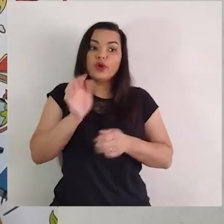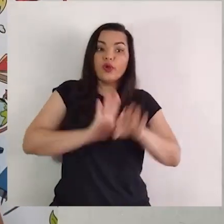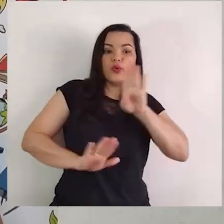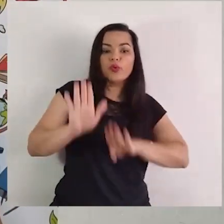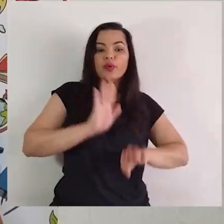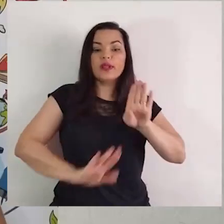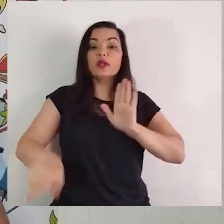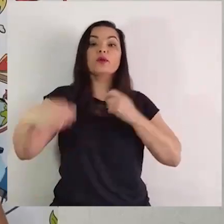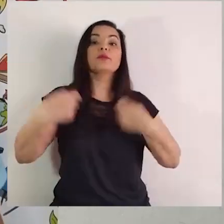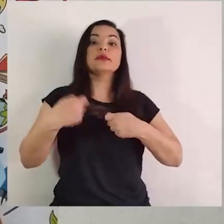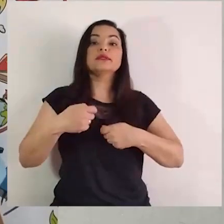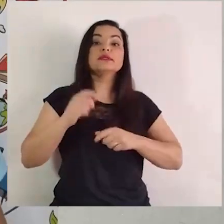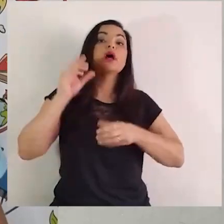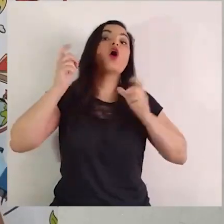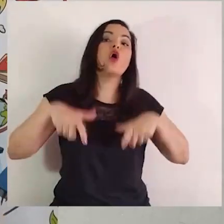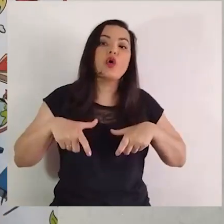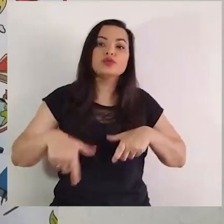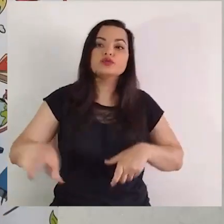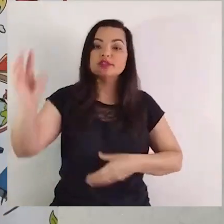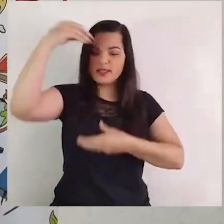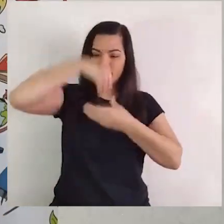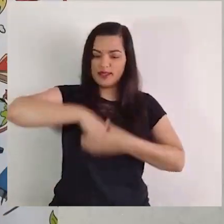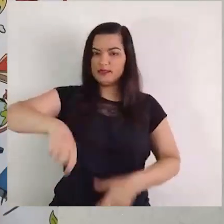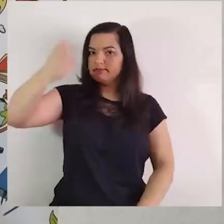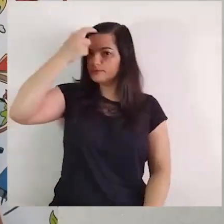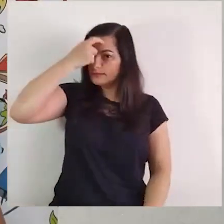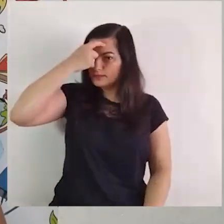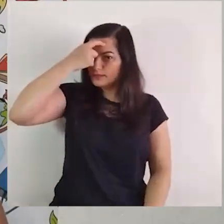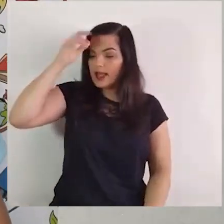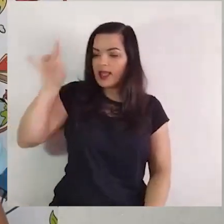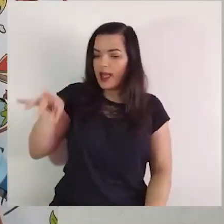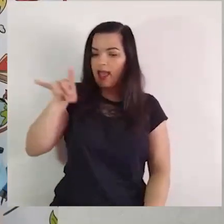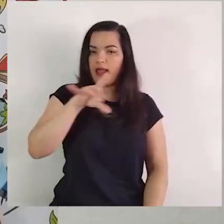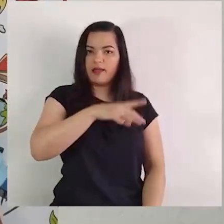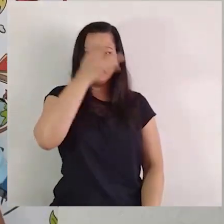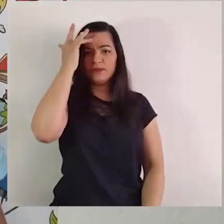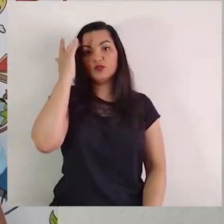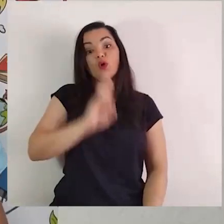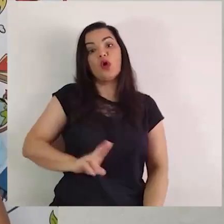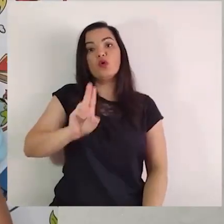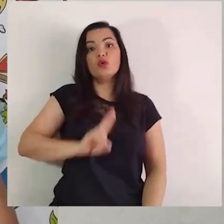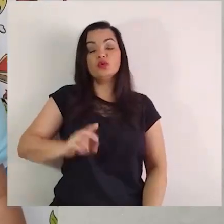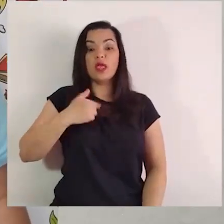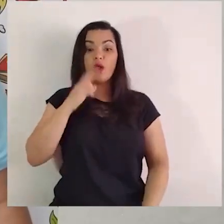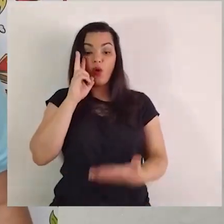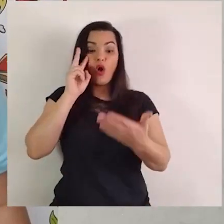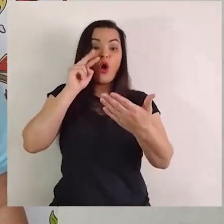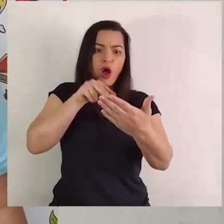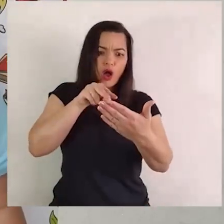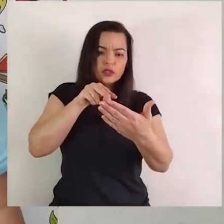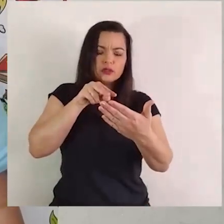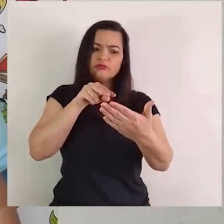conscientização, ela precisa estar em cada um de nós. Eu preciso olhar para aquele conteúdo